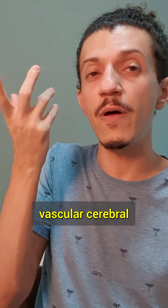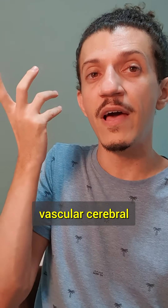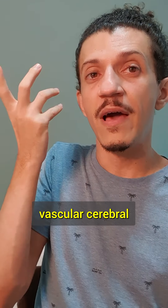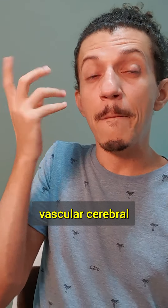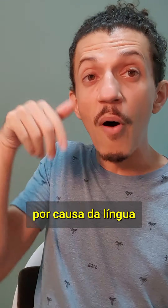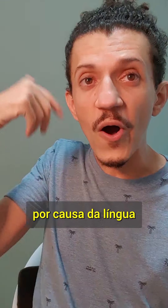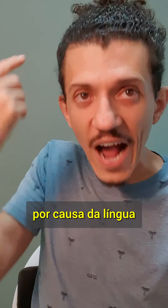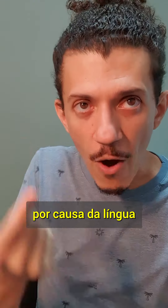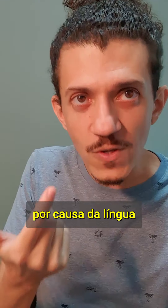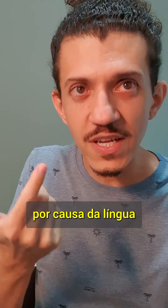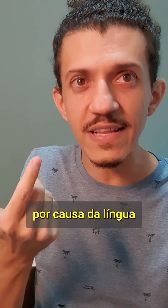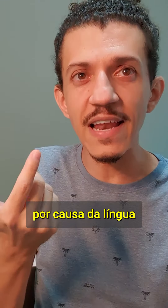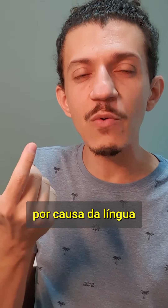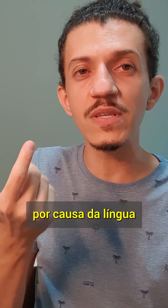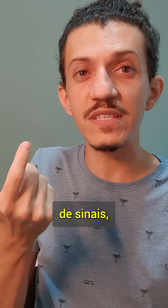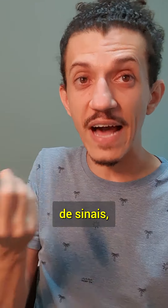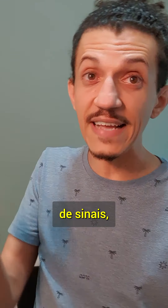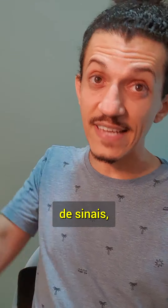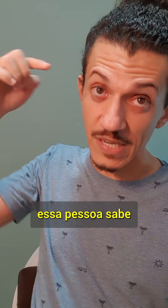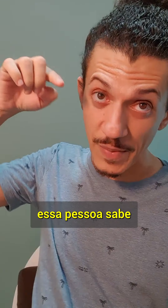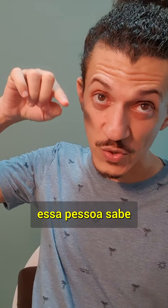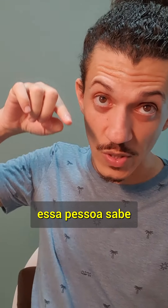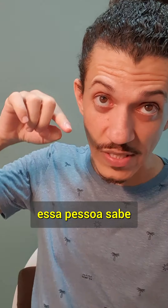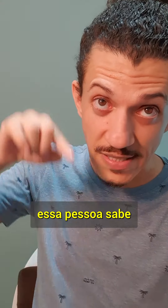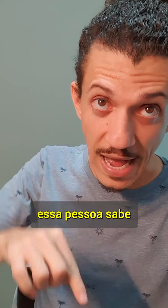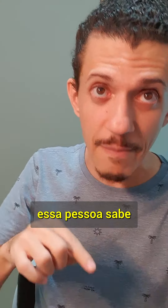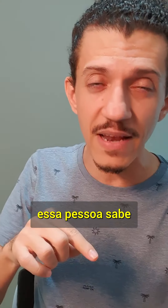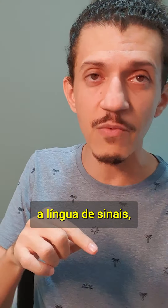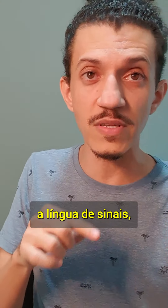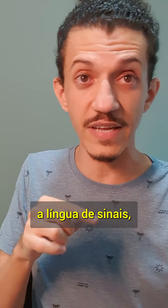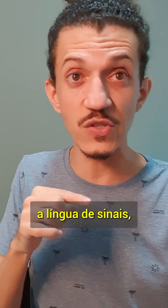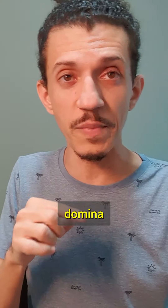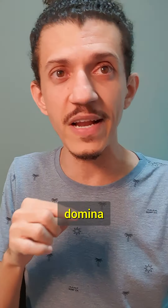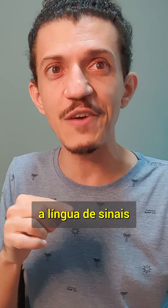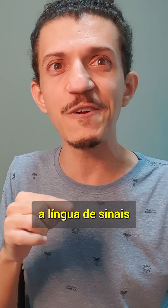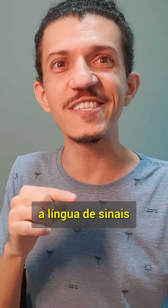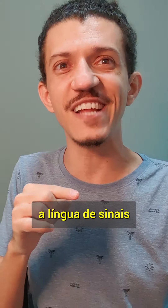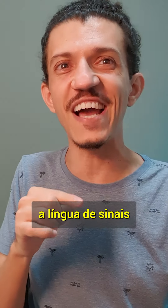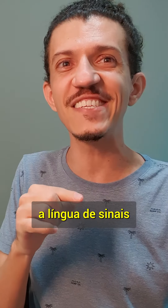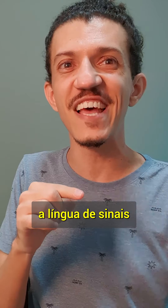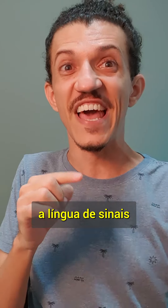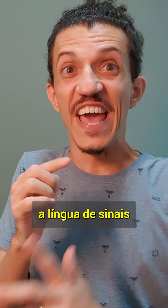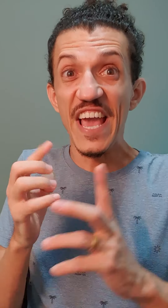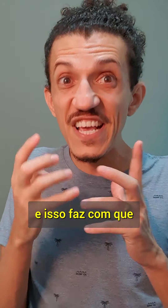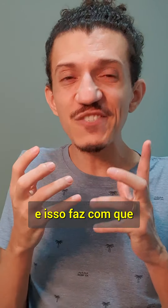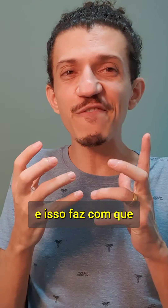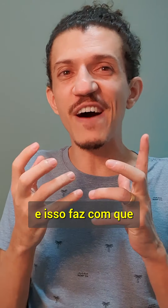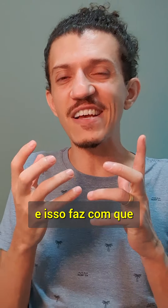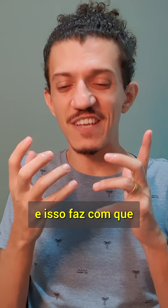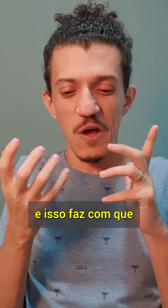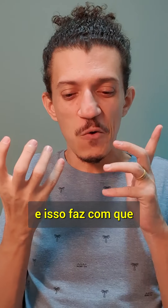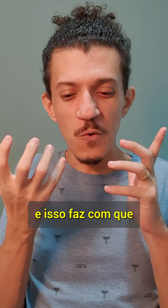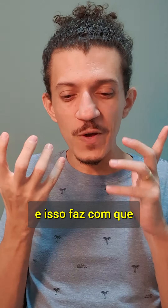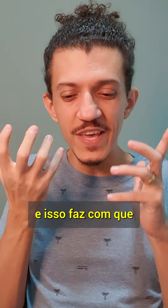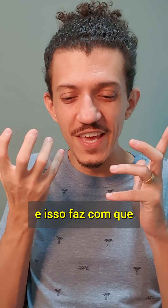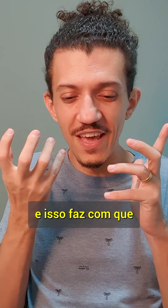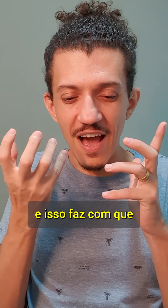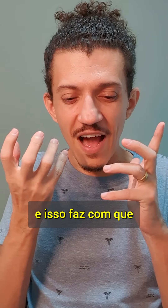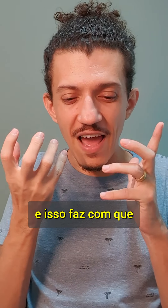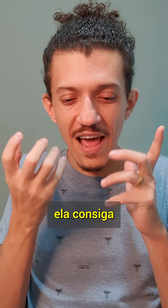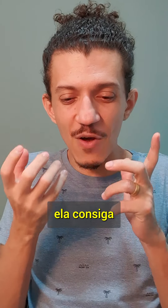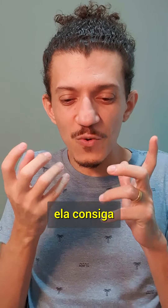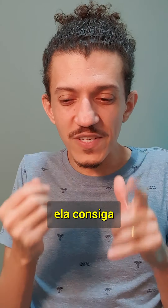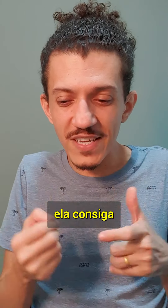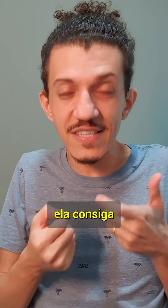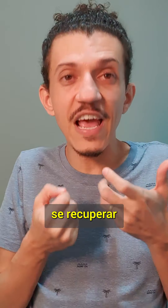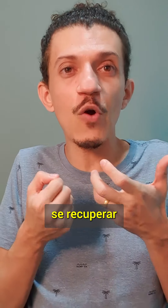cerebral, por causa da língua de sinais, se essa pessoa sabe a língua de sinais, domina a língua de sinais, isso faz com que